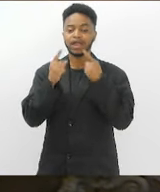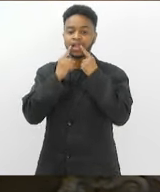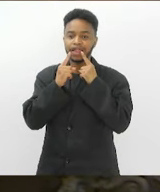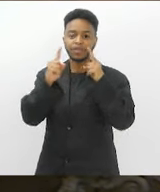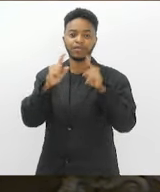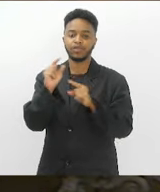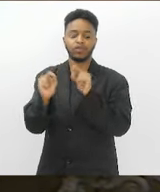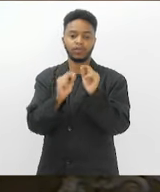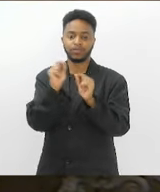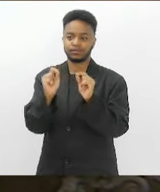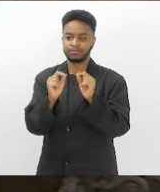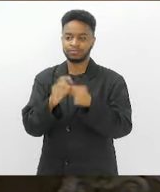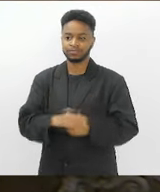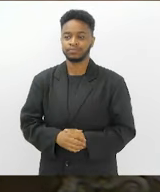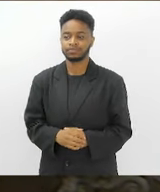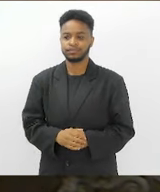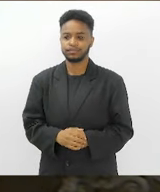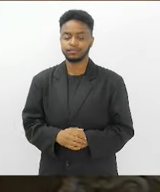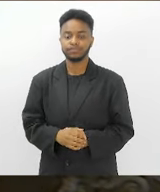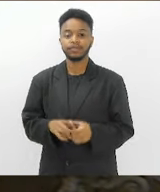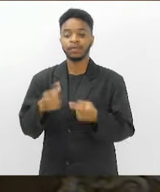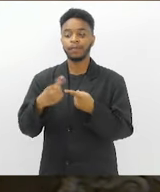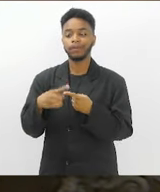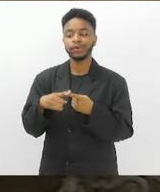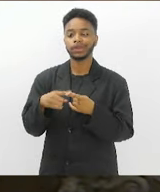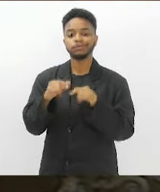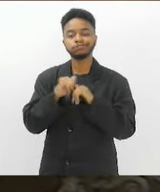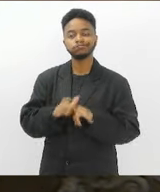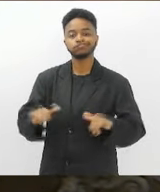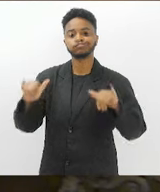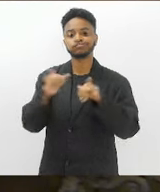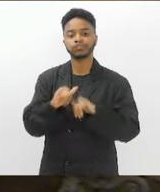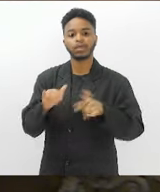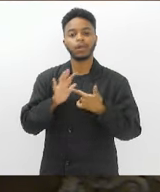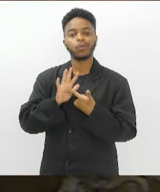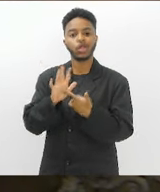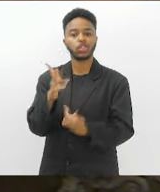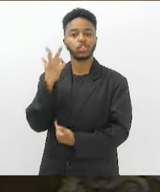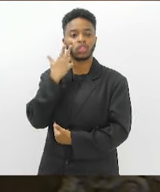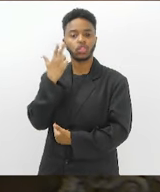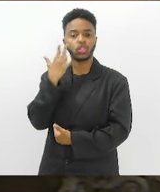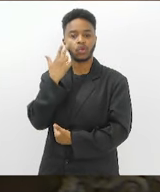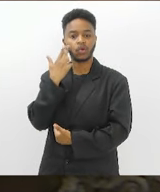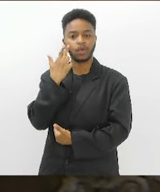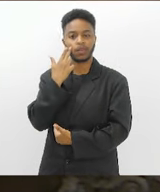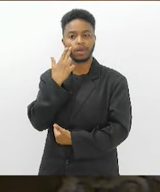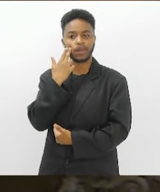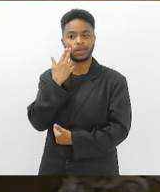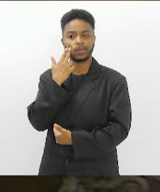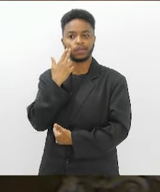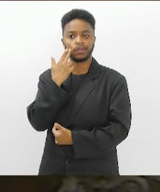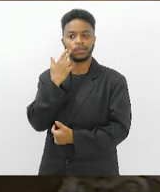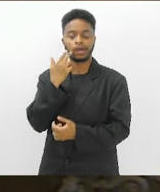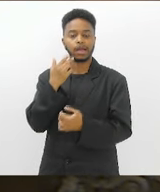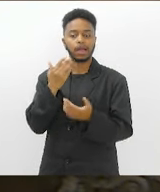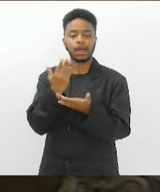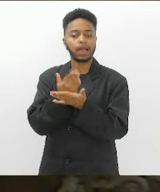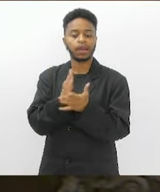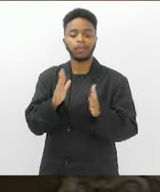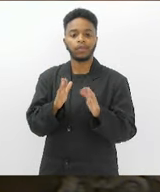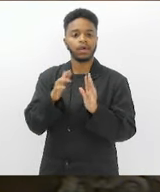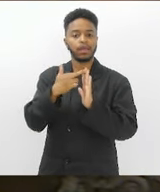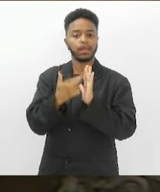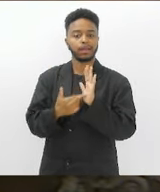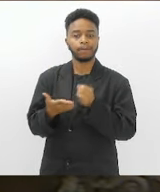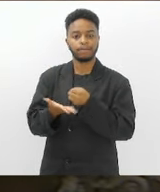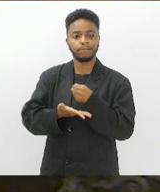E ninguém reclama na mídia e torna-se normalidade a quebra de princípios básicos da vida